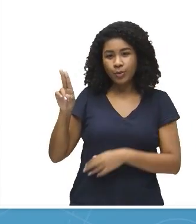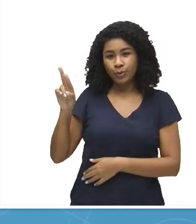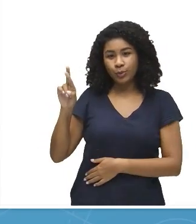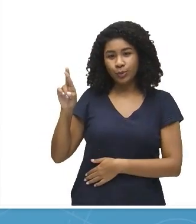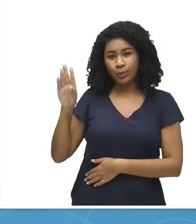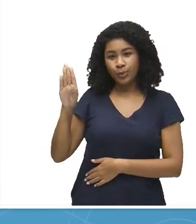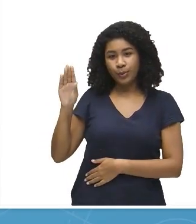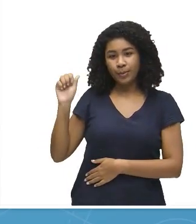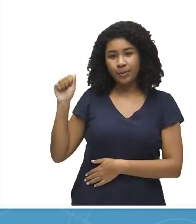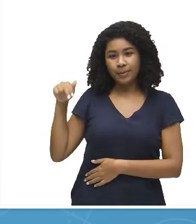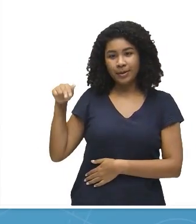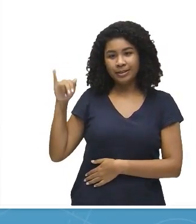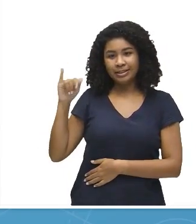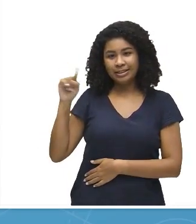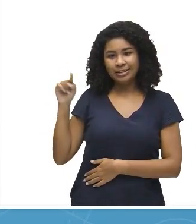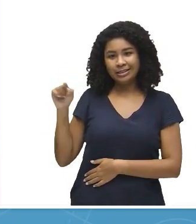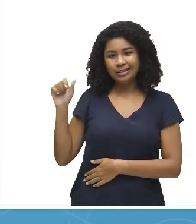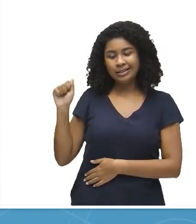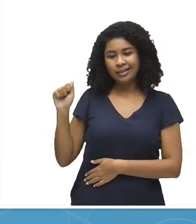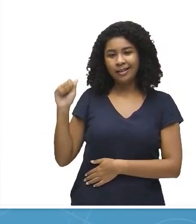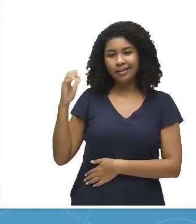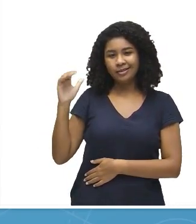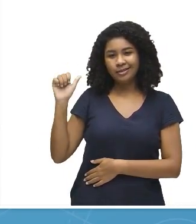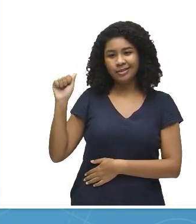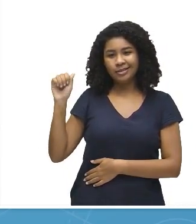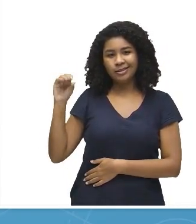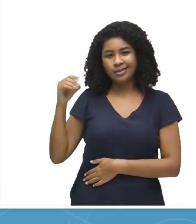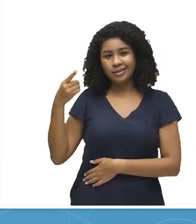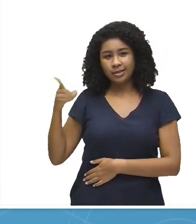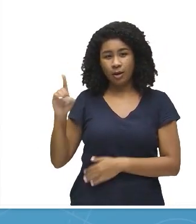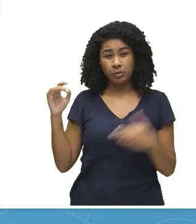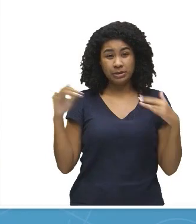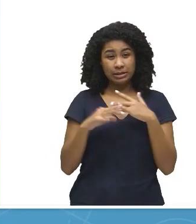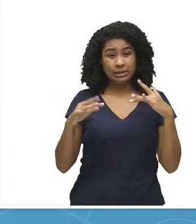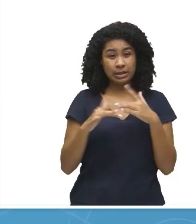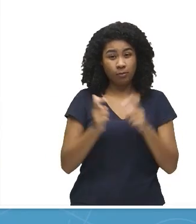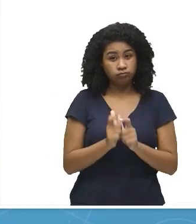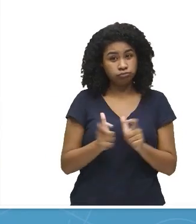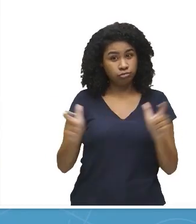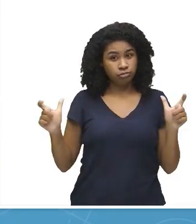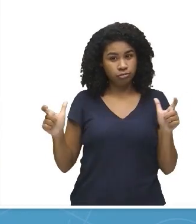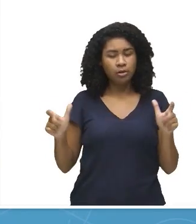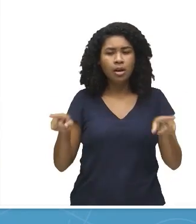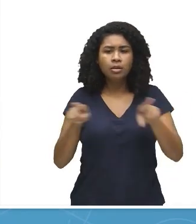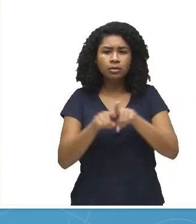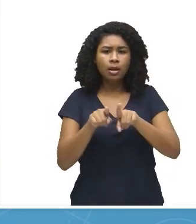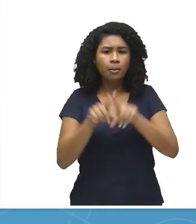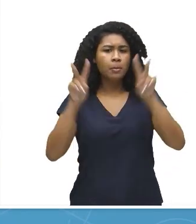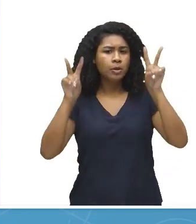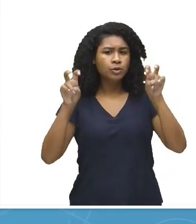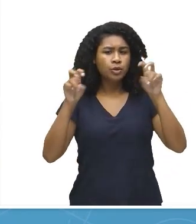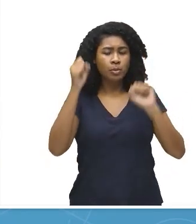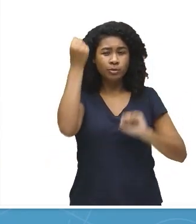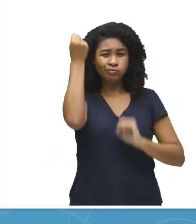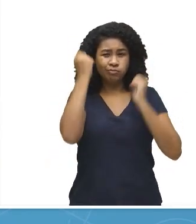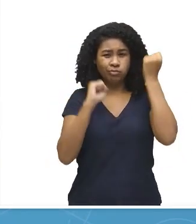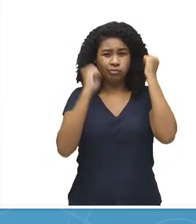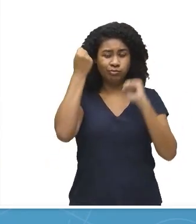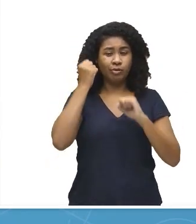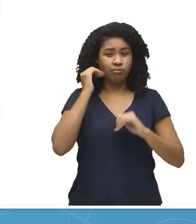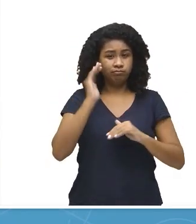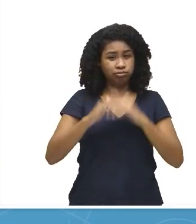ver aí esse conceito, ver um pouco sobre a industrialização que causou a urbanização. Eu sou a